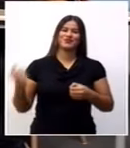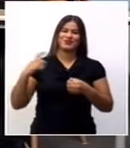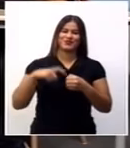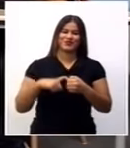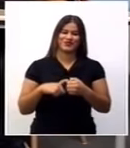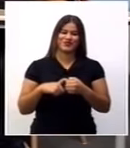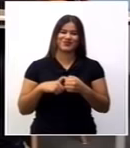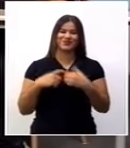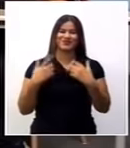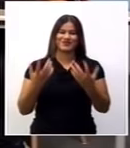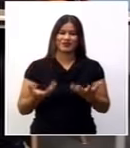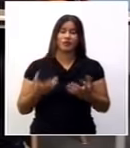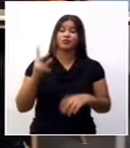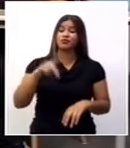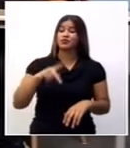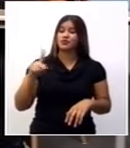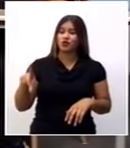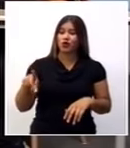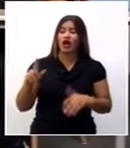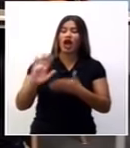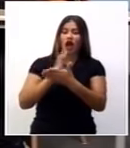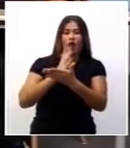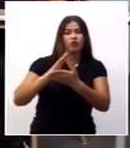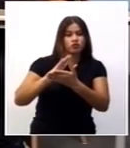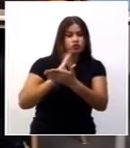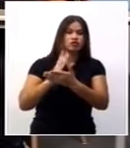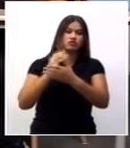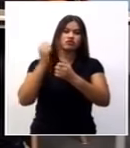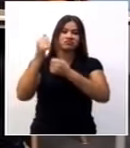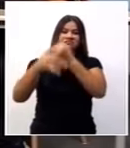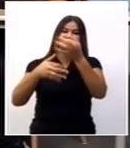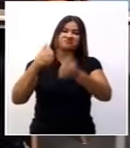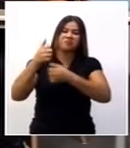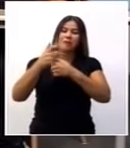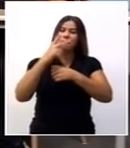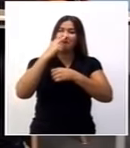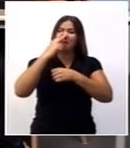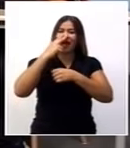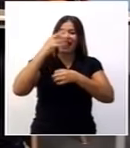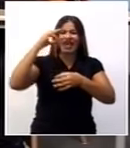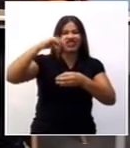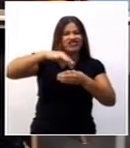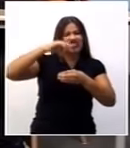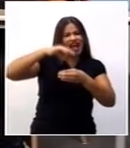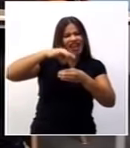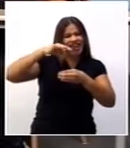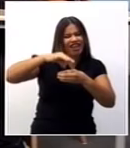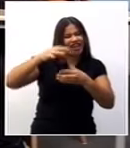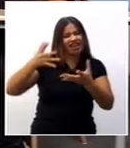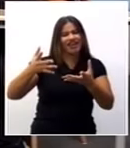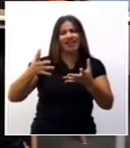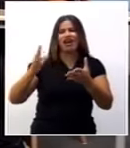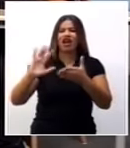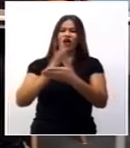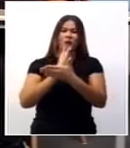Voltamos. Bom, professora Priscila, alguns alunos disseram que parece uma chaleira, outros